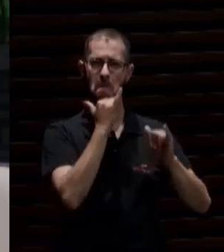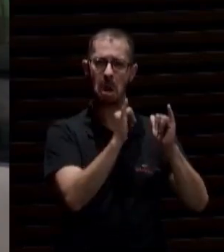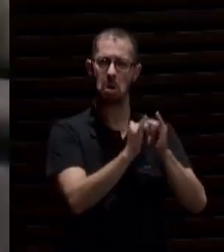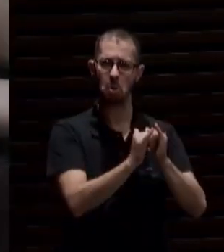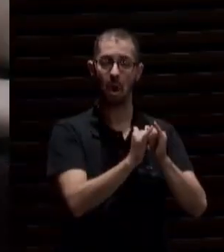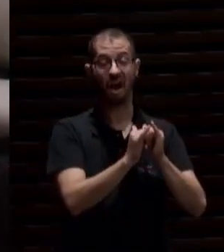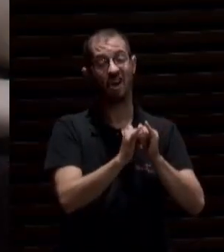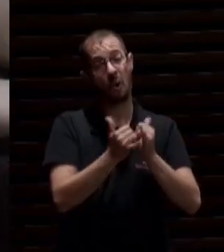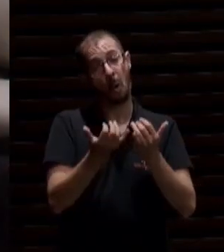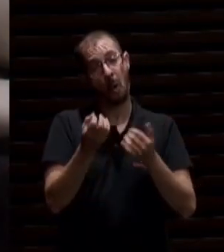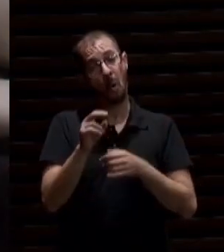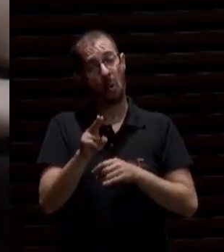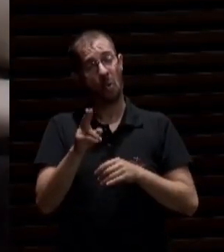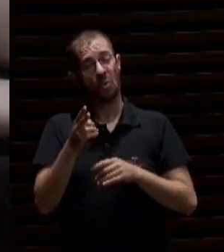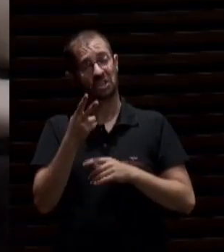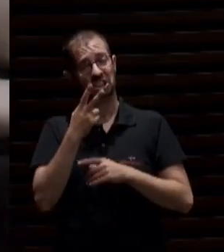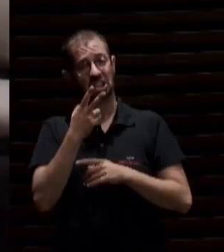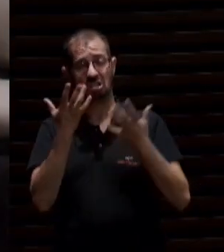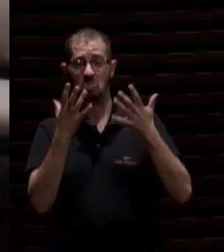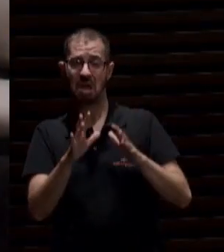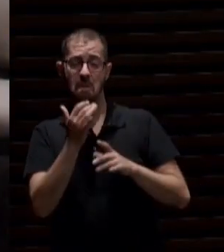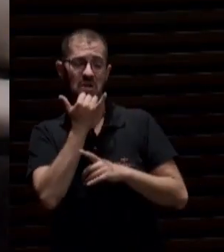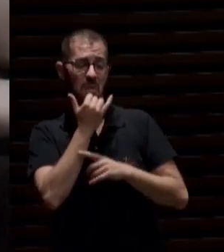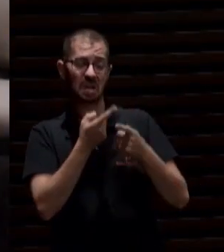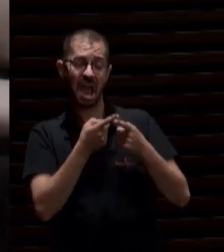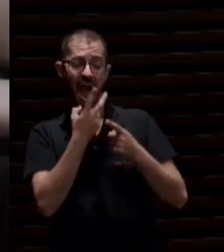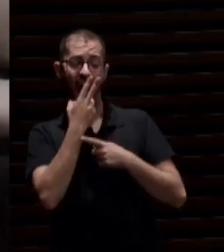que nós achamos que cometeu um pecado contra nós?